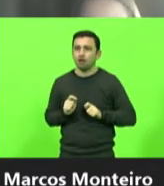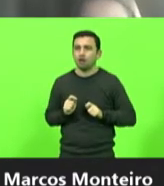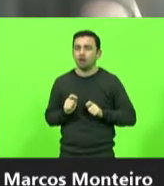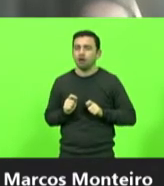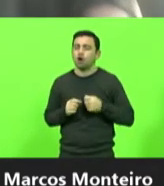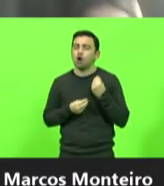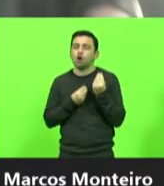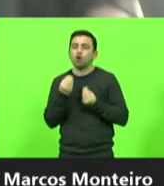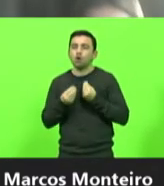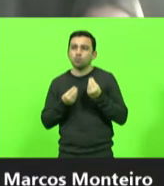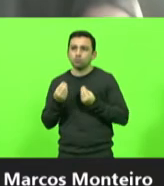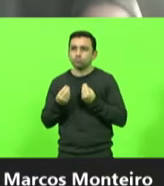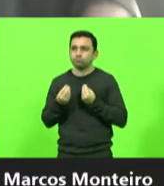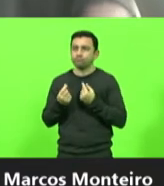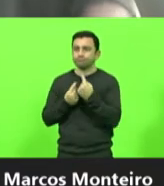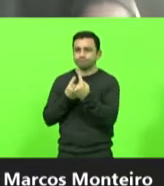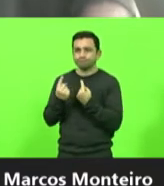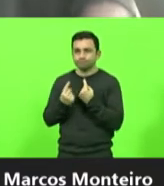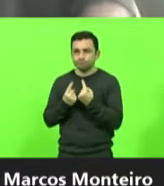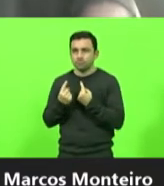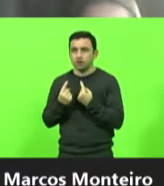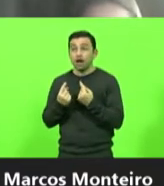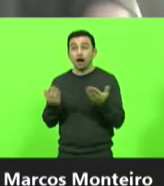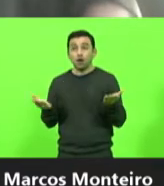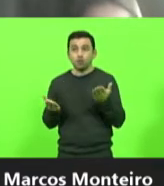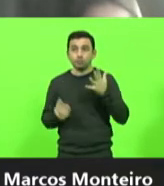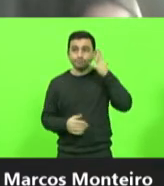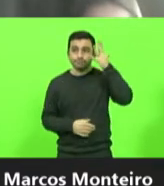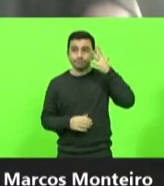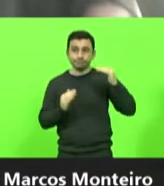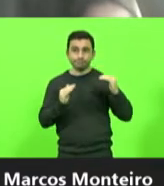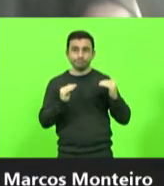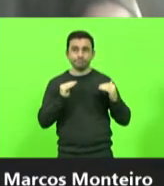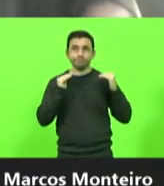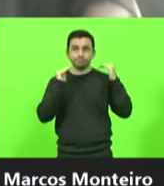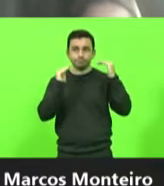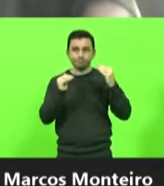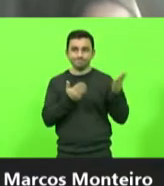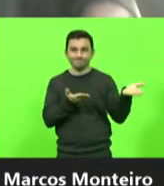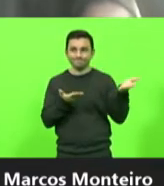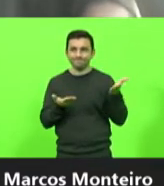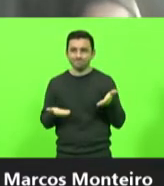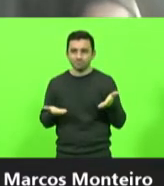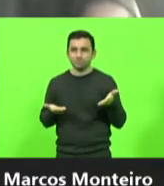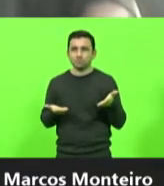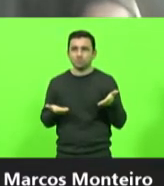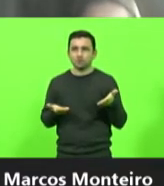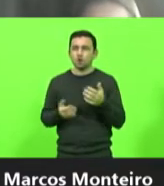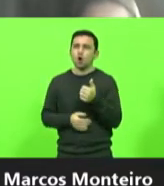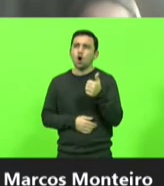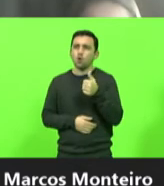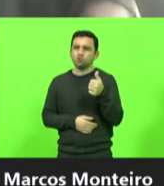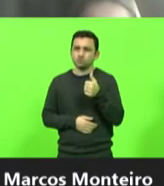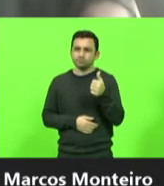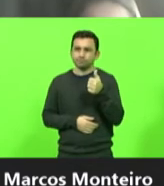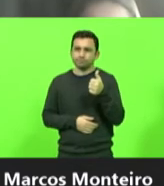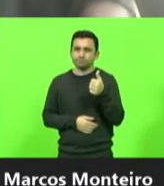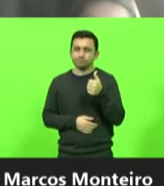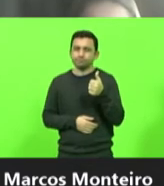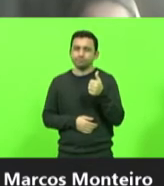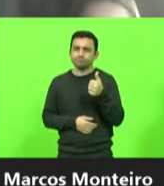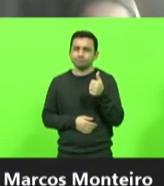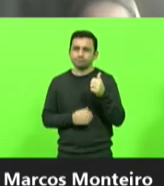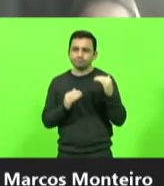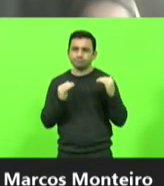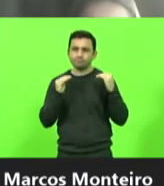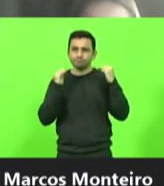dinâmica. Nós temos a fala das autoridades aqui convidadas, em número de 11 autoridades, que terão uma